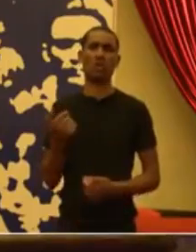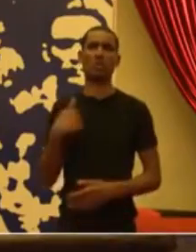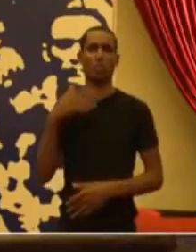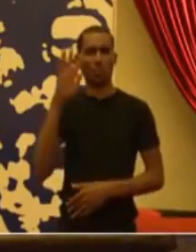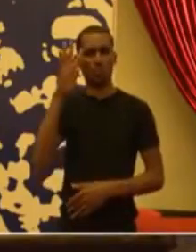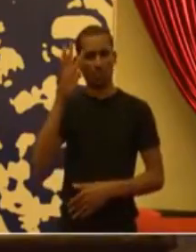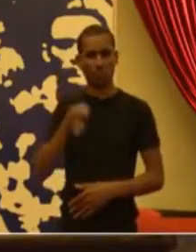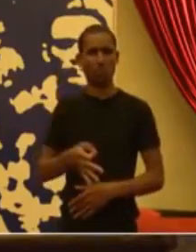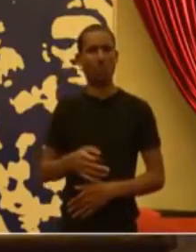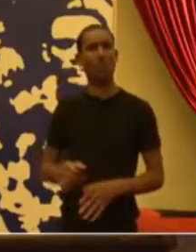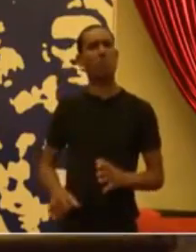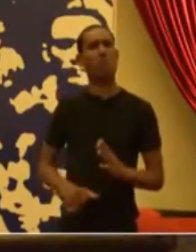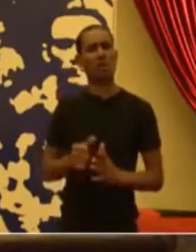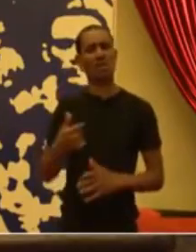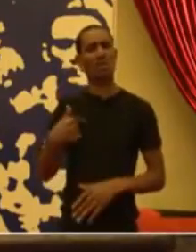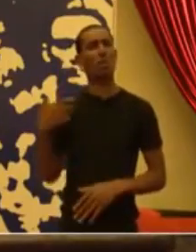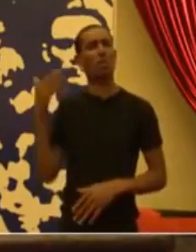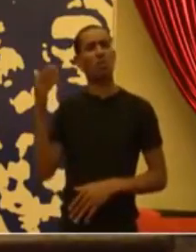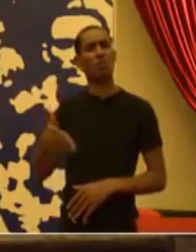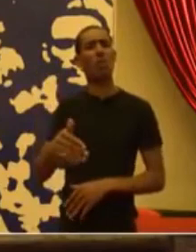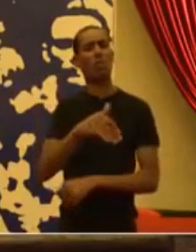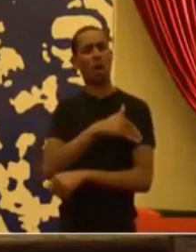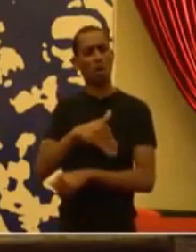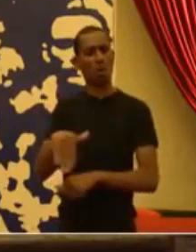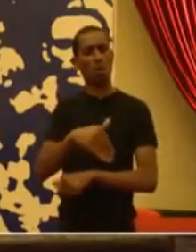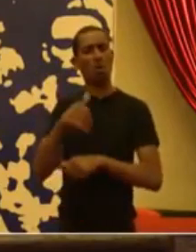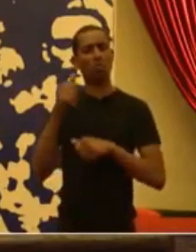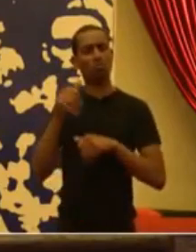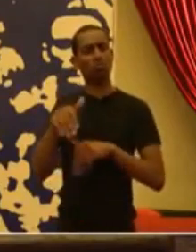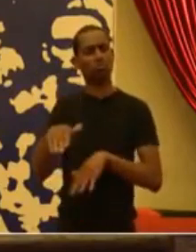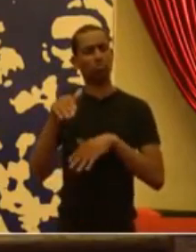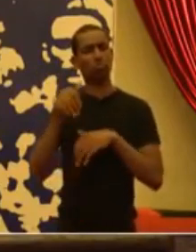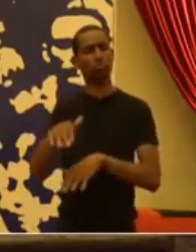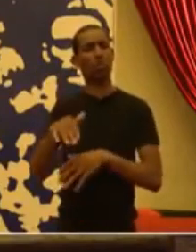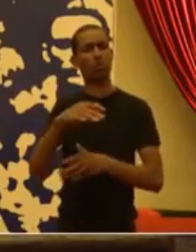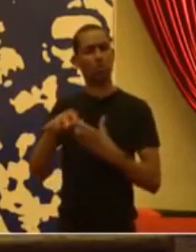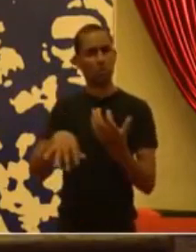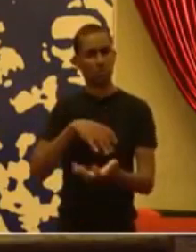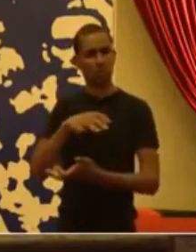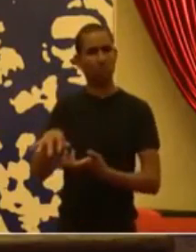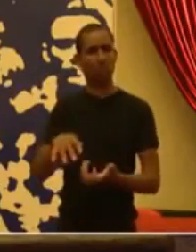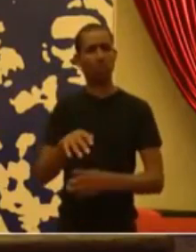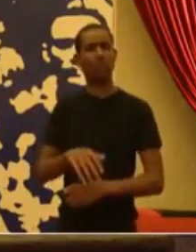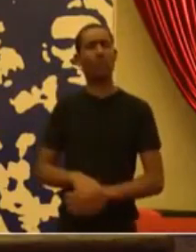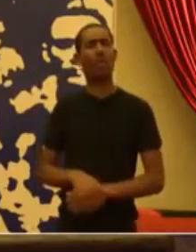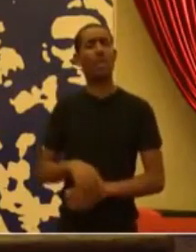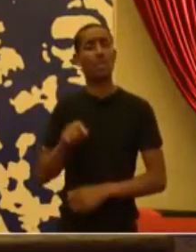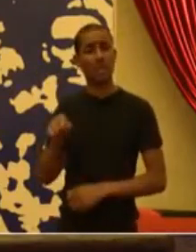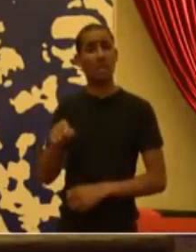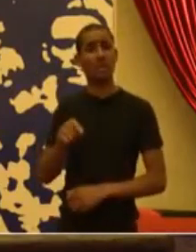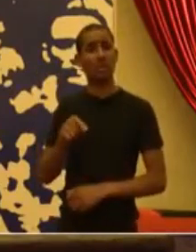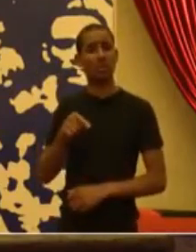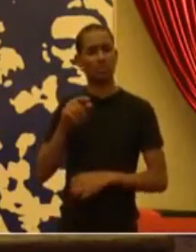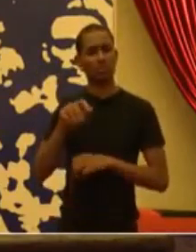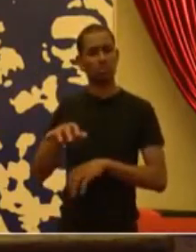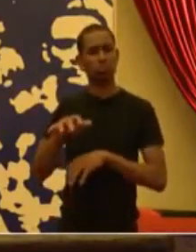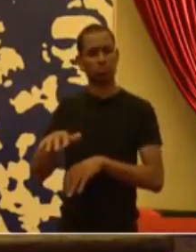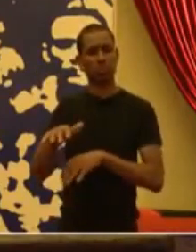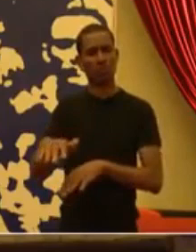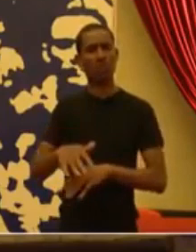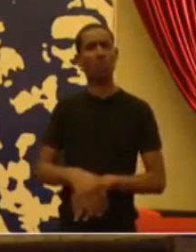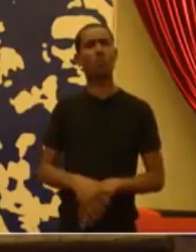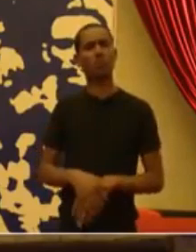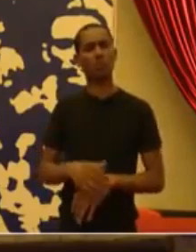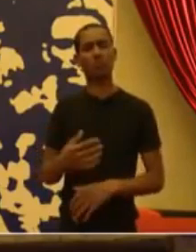primeira vez que eu fui às ruas num movimento político, que foi o movimento das diretas já. Esse movimento me marcou